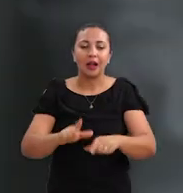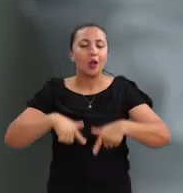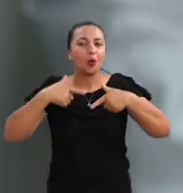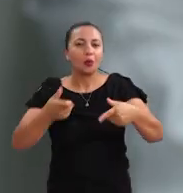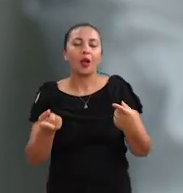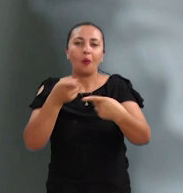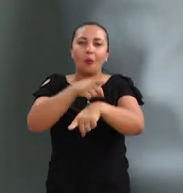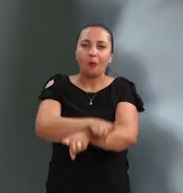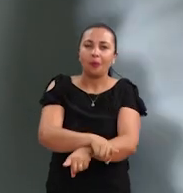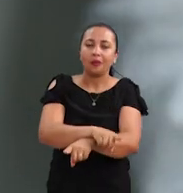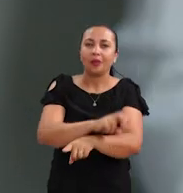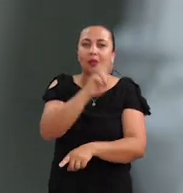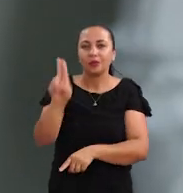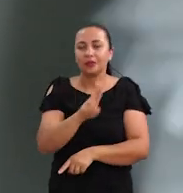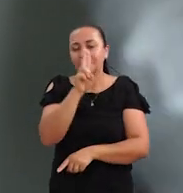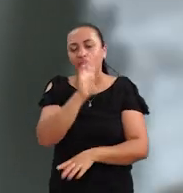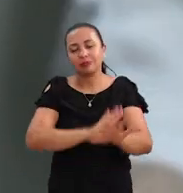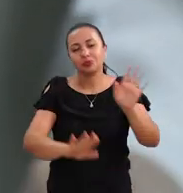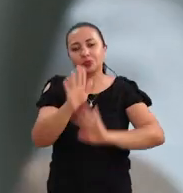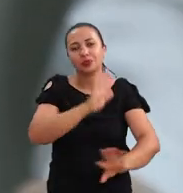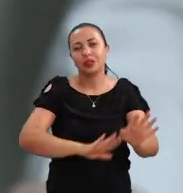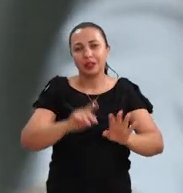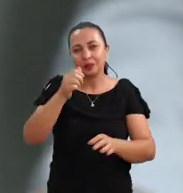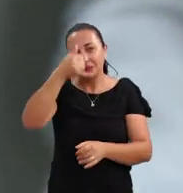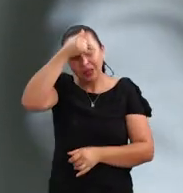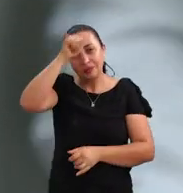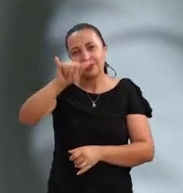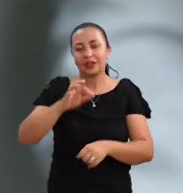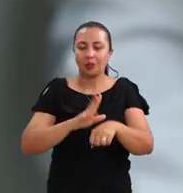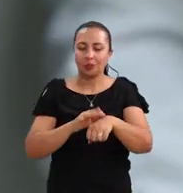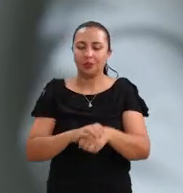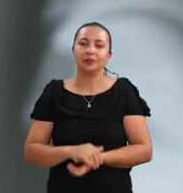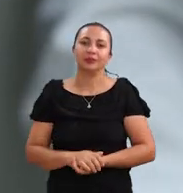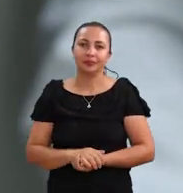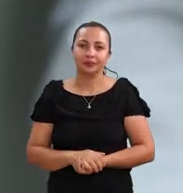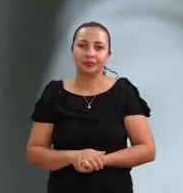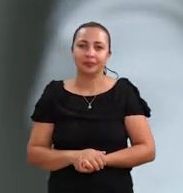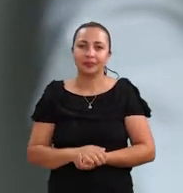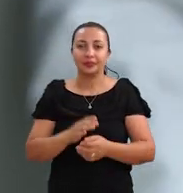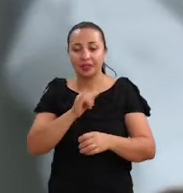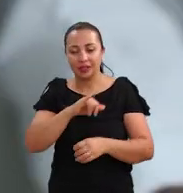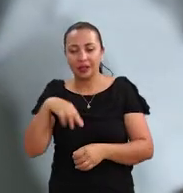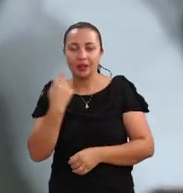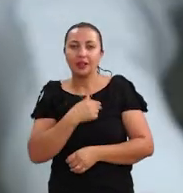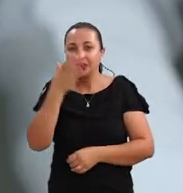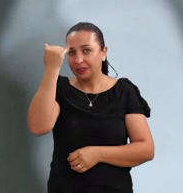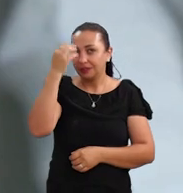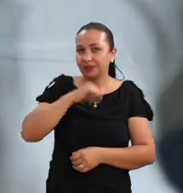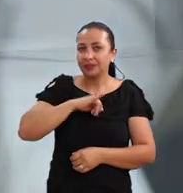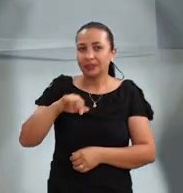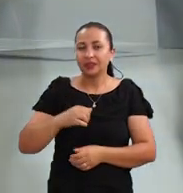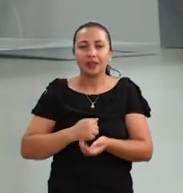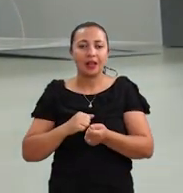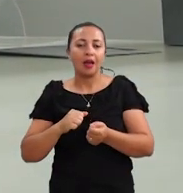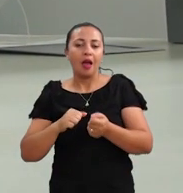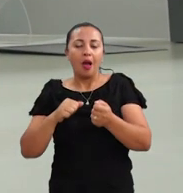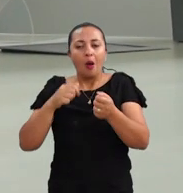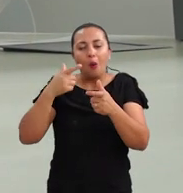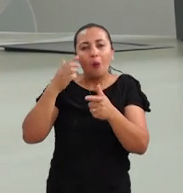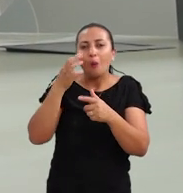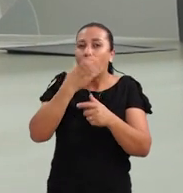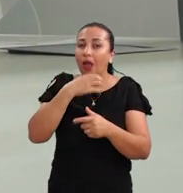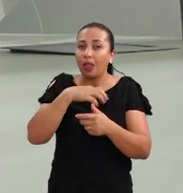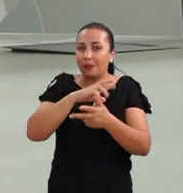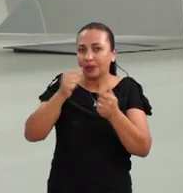possa utilizar, né, como fator de proteção para essa doença. E uma vez que a gente sabe que existe um metabólito que